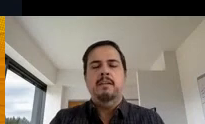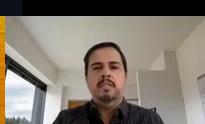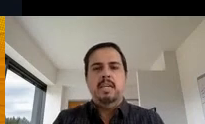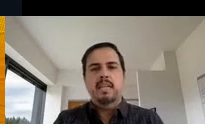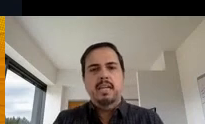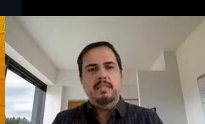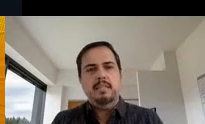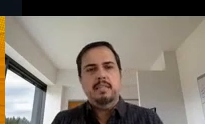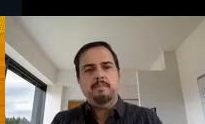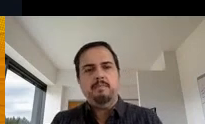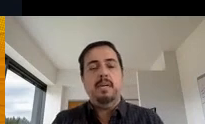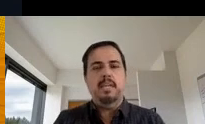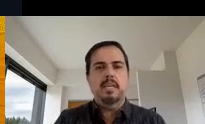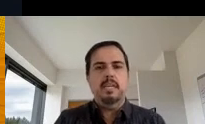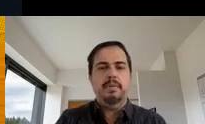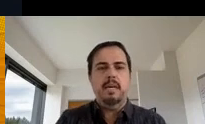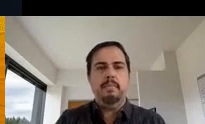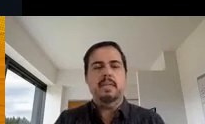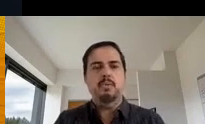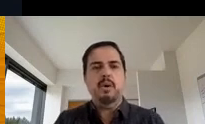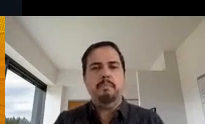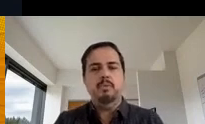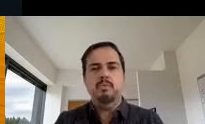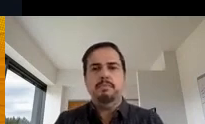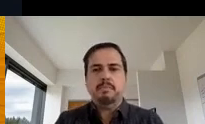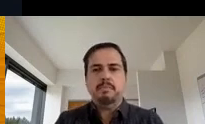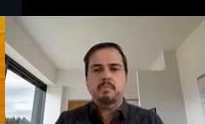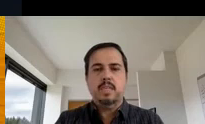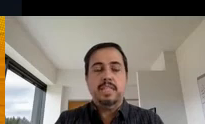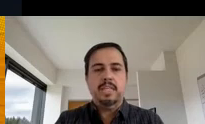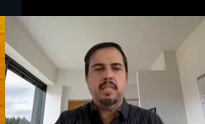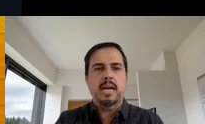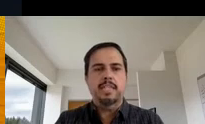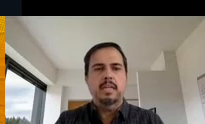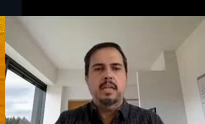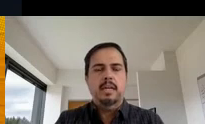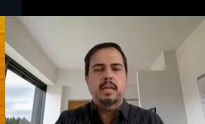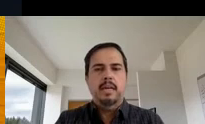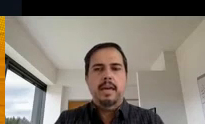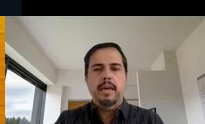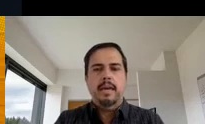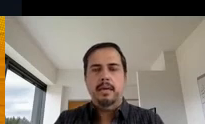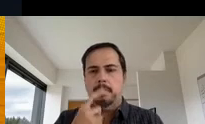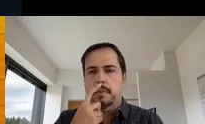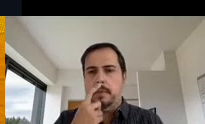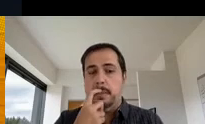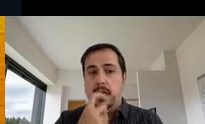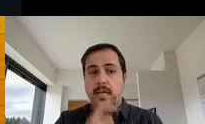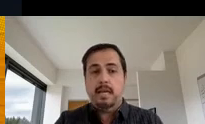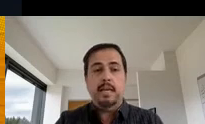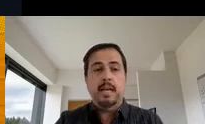prova, mas é resiliência, trabalho em equipe, aprendizado rápido, agilidade,